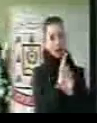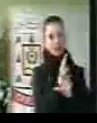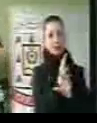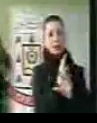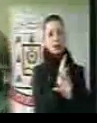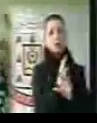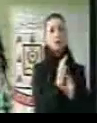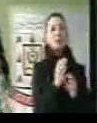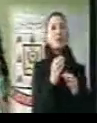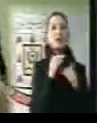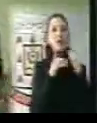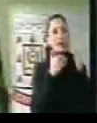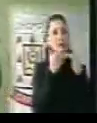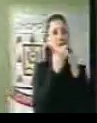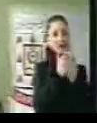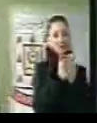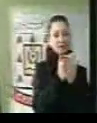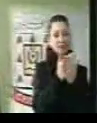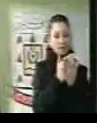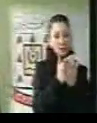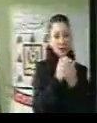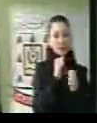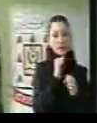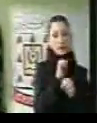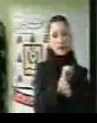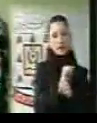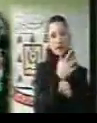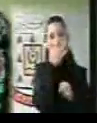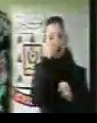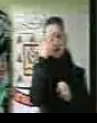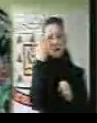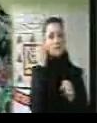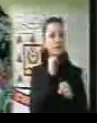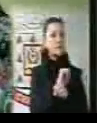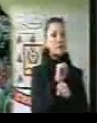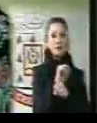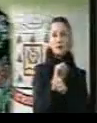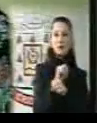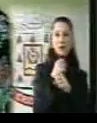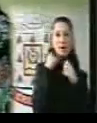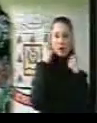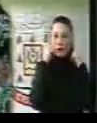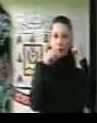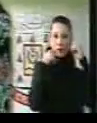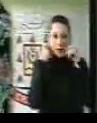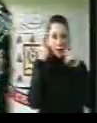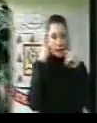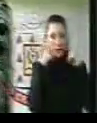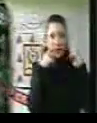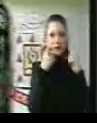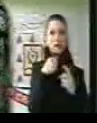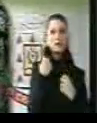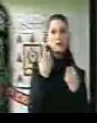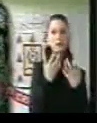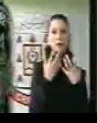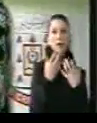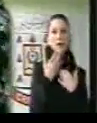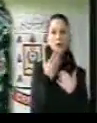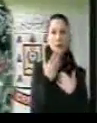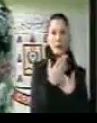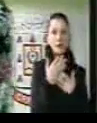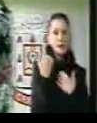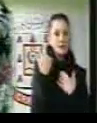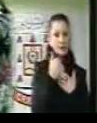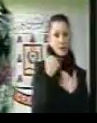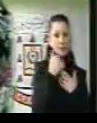da obra em andamento é muito grande para o cidadão. Então, eu queria pedir aqui, presidente, para finalizar a minha fala, primeiro,